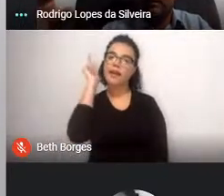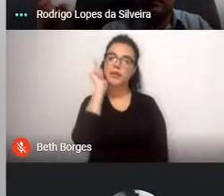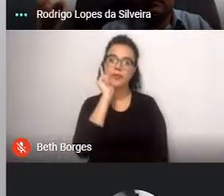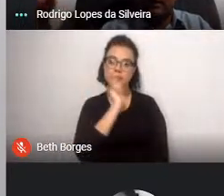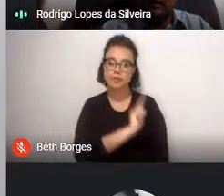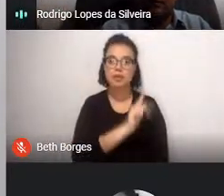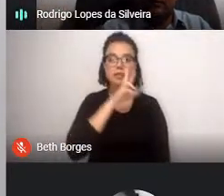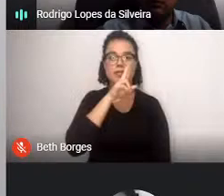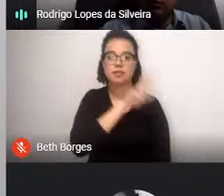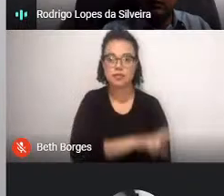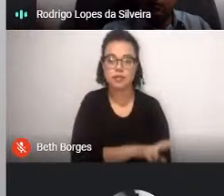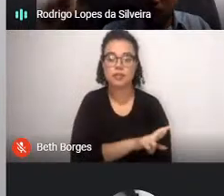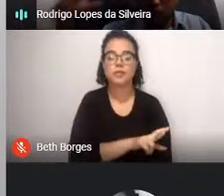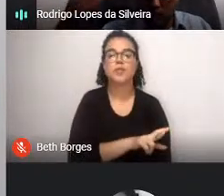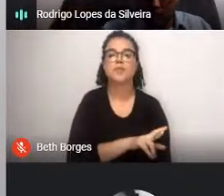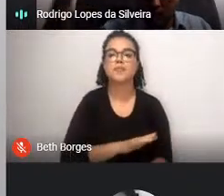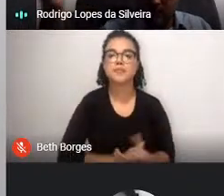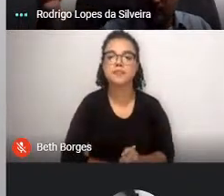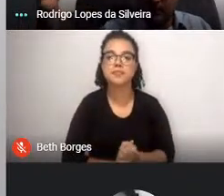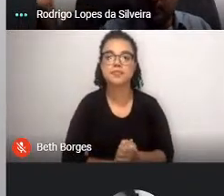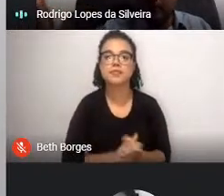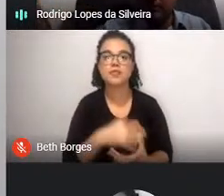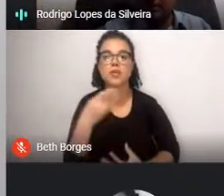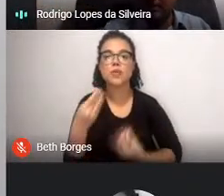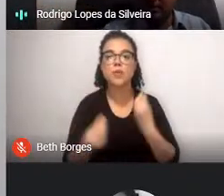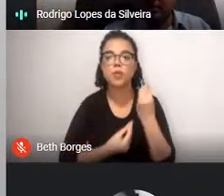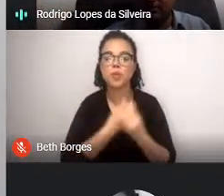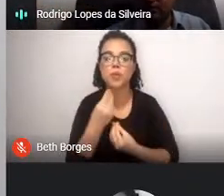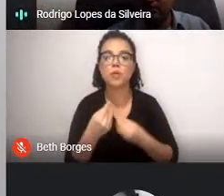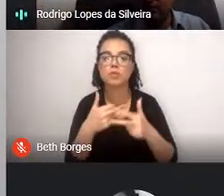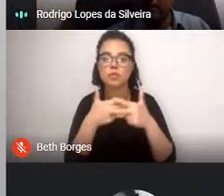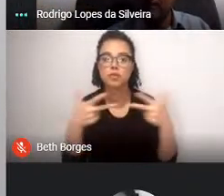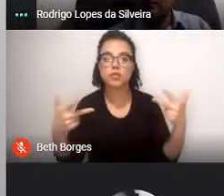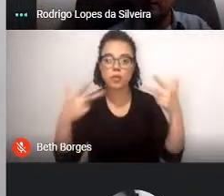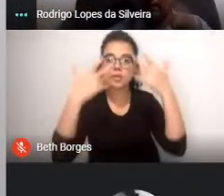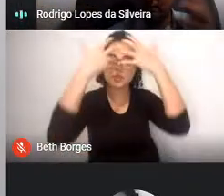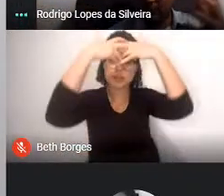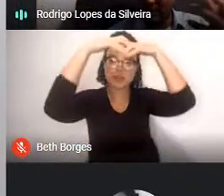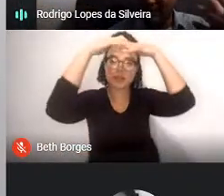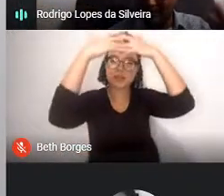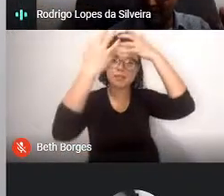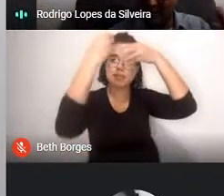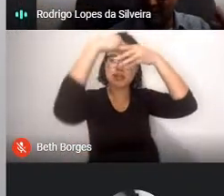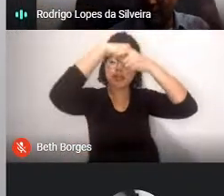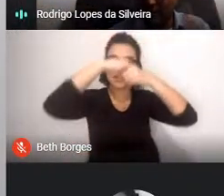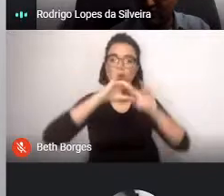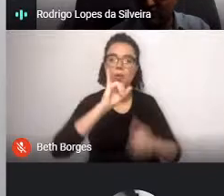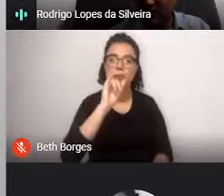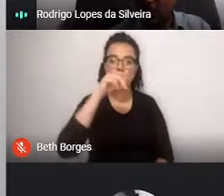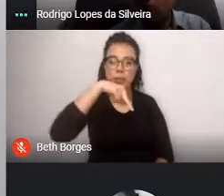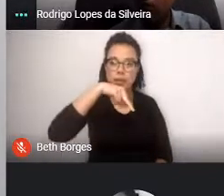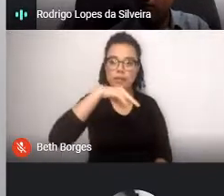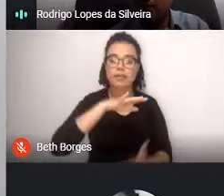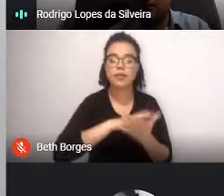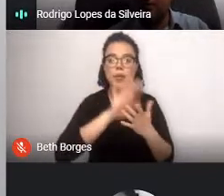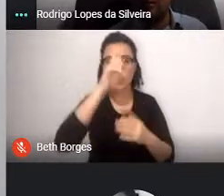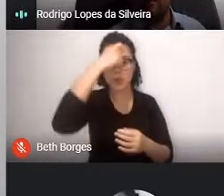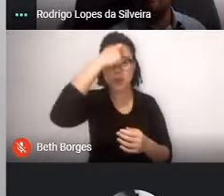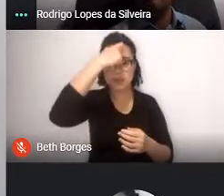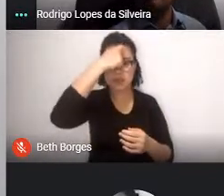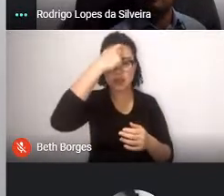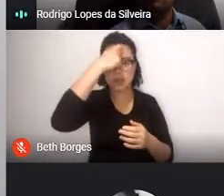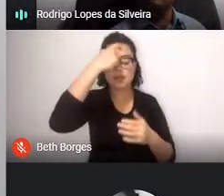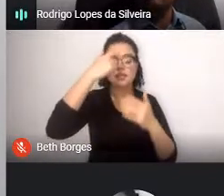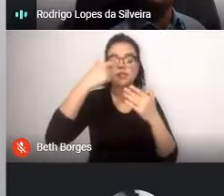tranquilidade, levando conteúdos que podem estar inacessíveis a se tornarem acessíveis, ou seja,